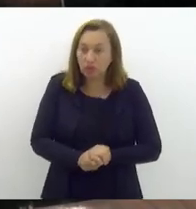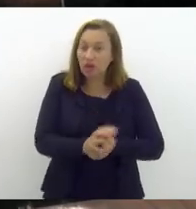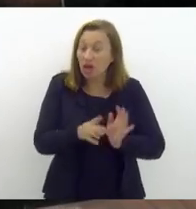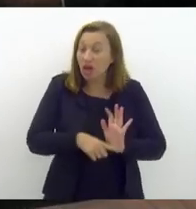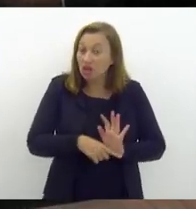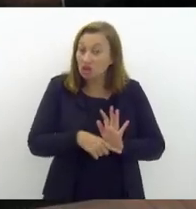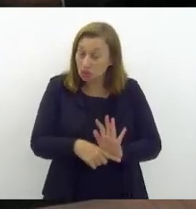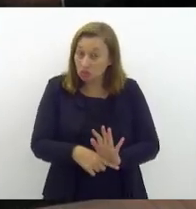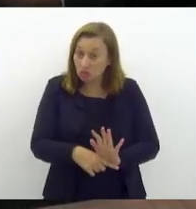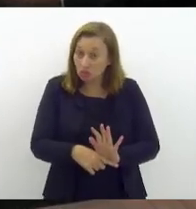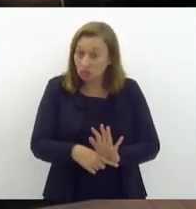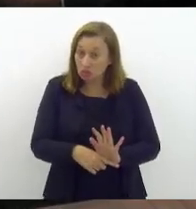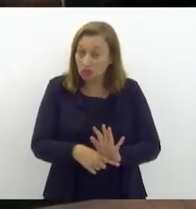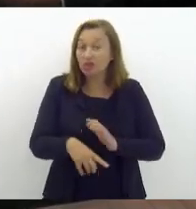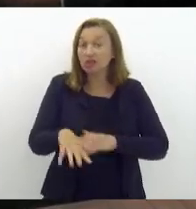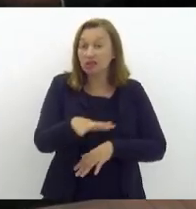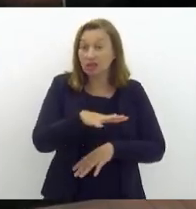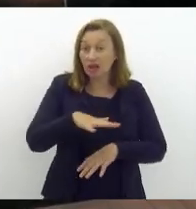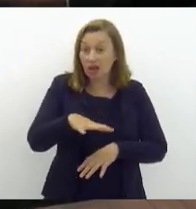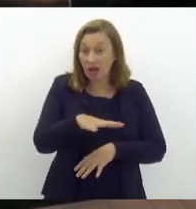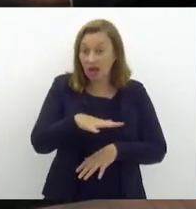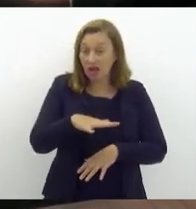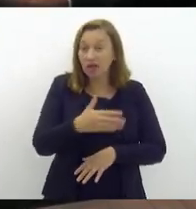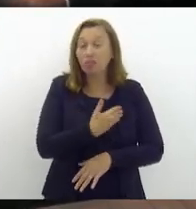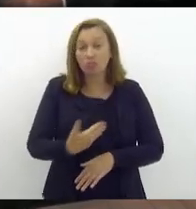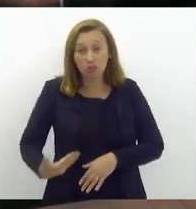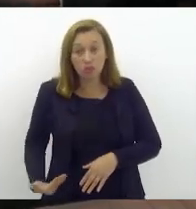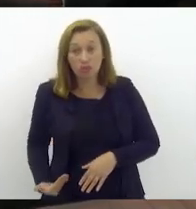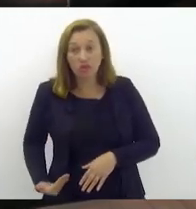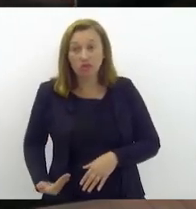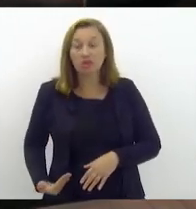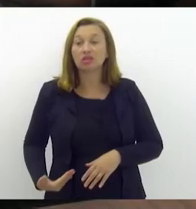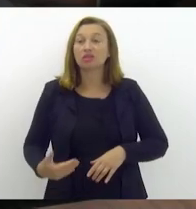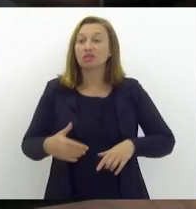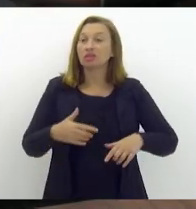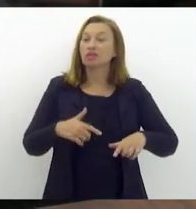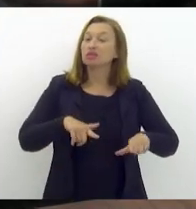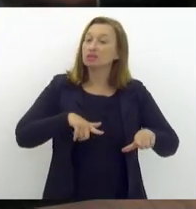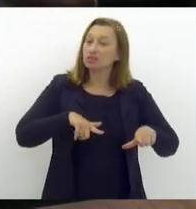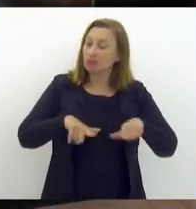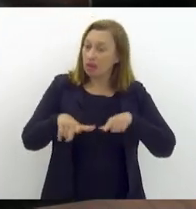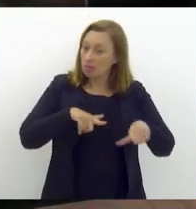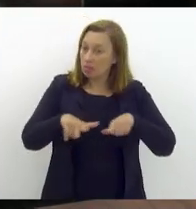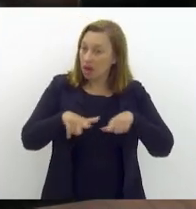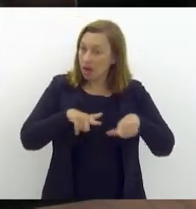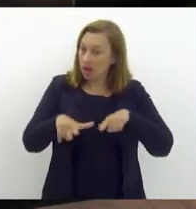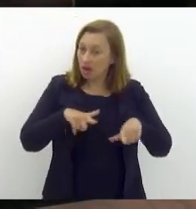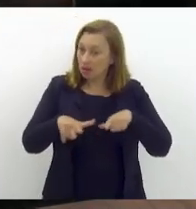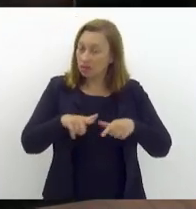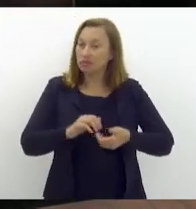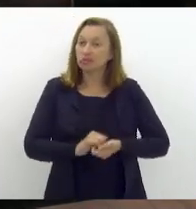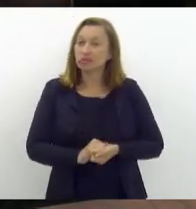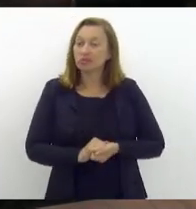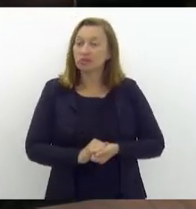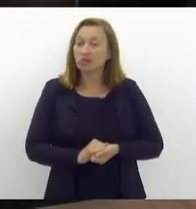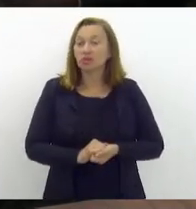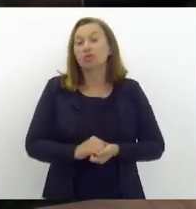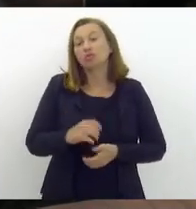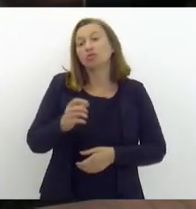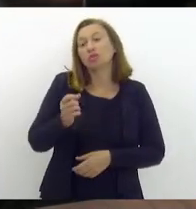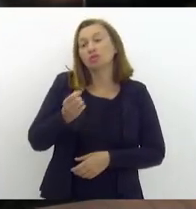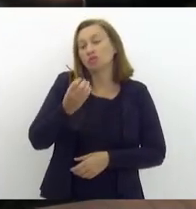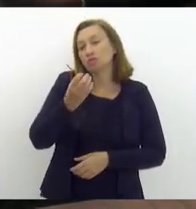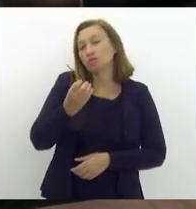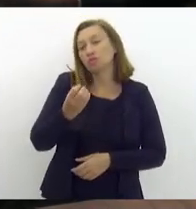a rede pública de serviços. Eles verdadeiramente prestam um serviço essencial para os nossos seres vivos, nossos pets